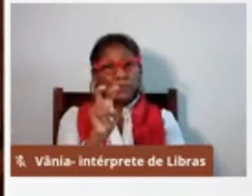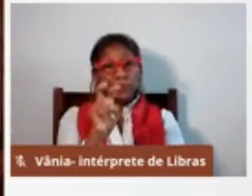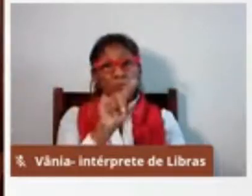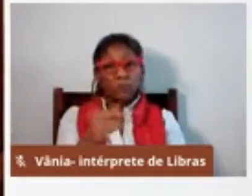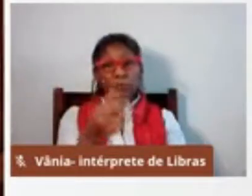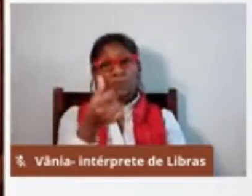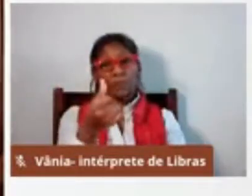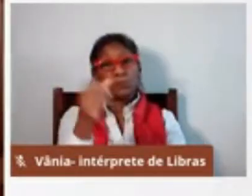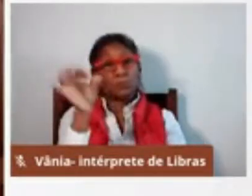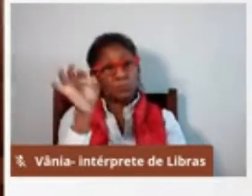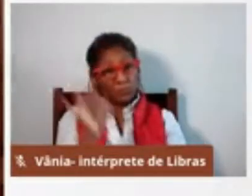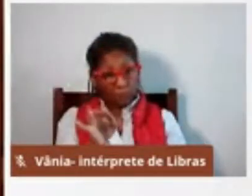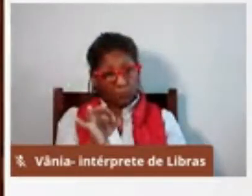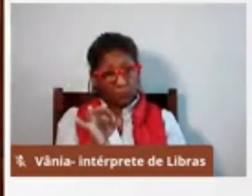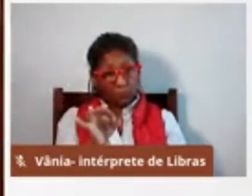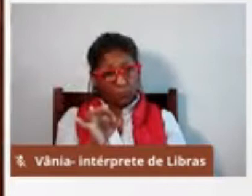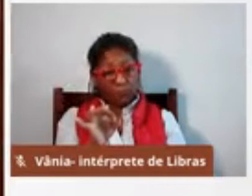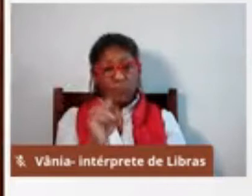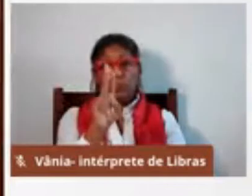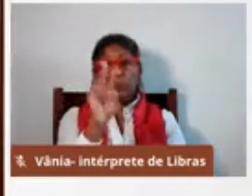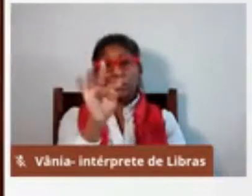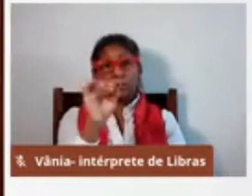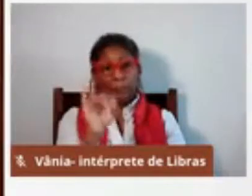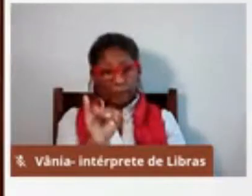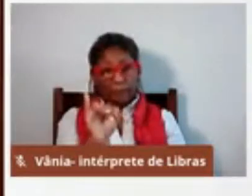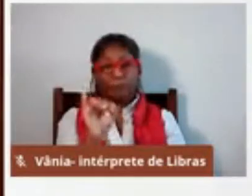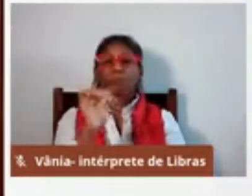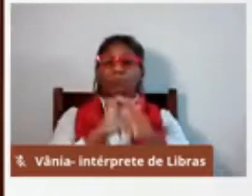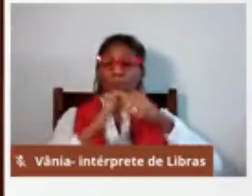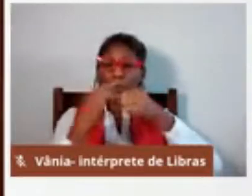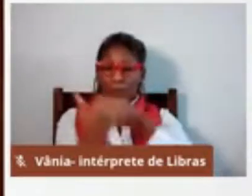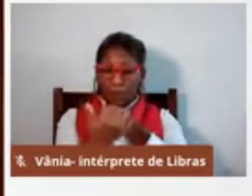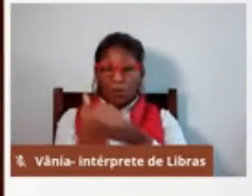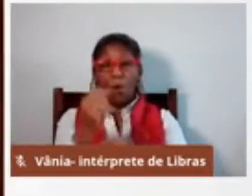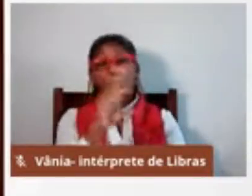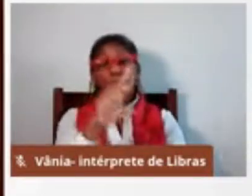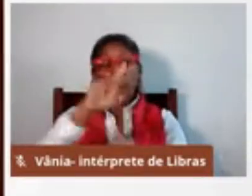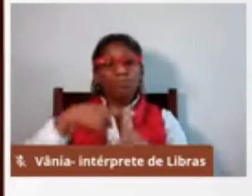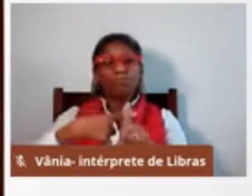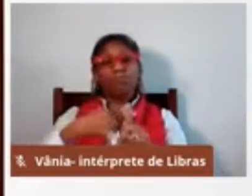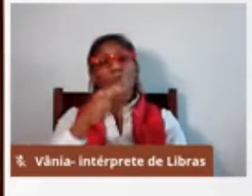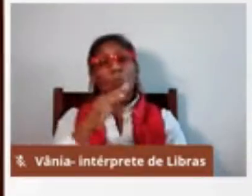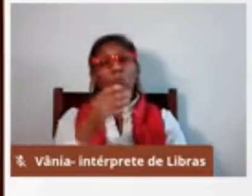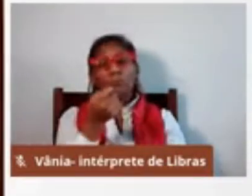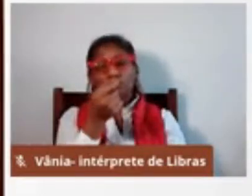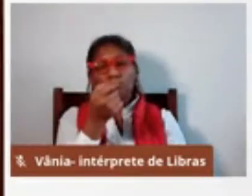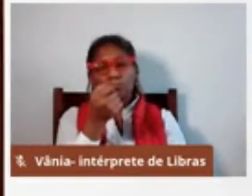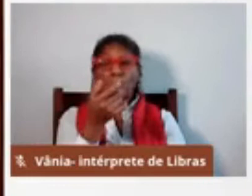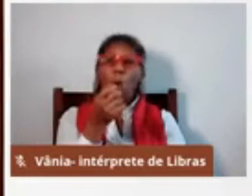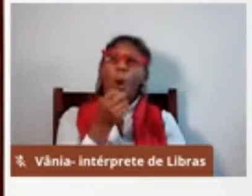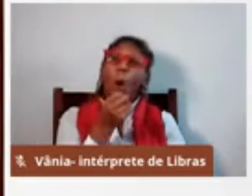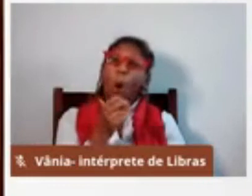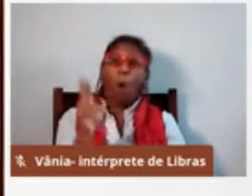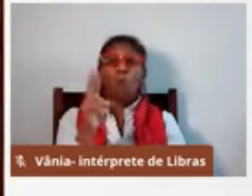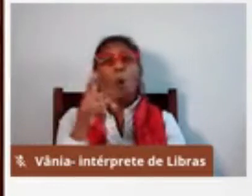25,6% dos pacientes que estão internados em UTI é que são ou confirmados ou suspeitos de coronavírus. Se não for coronavírus, é alguma outra